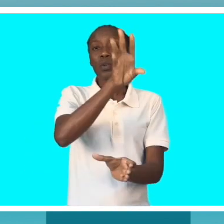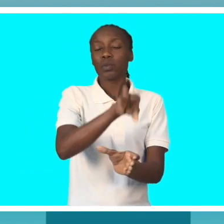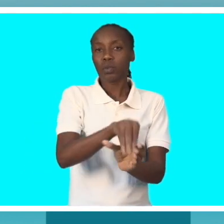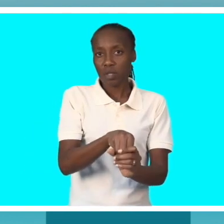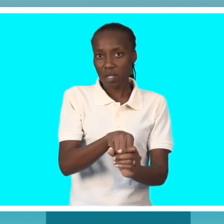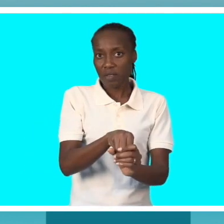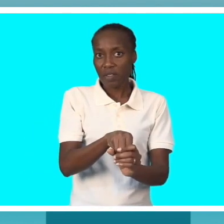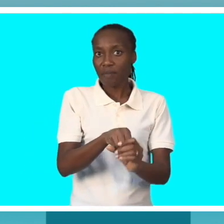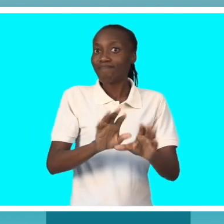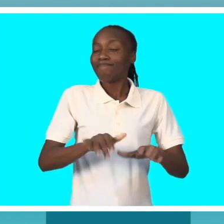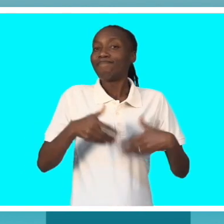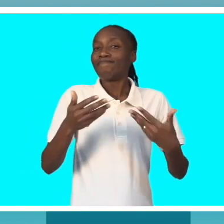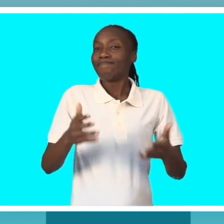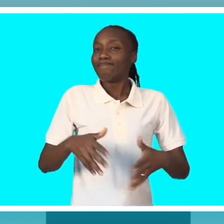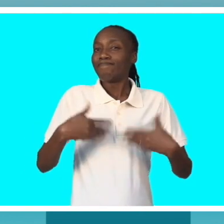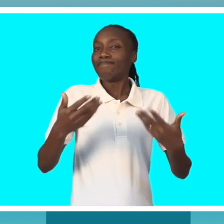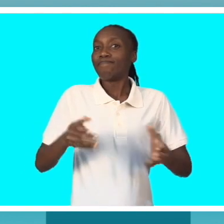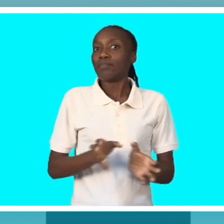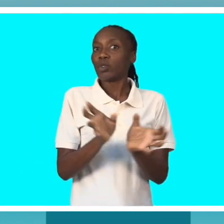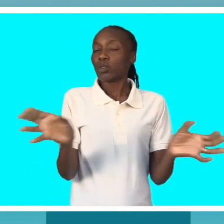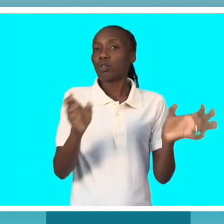excluir alguma camada.